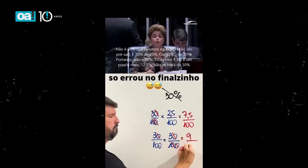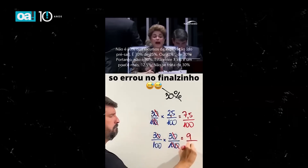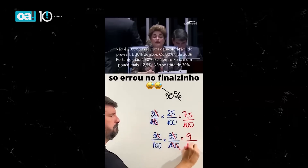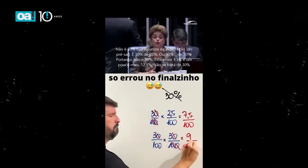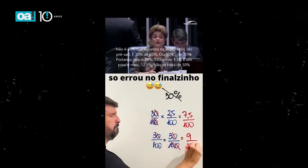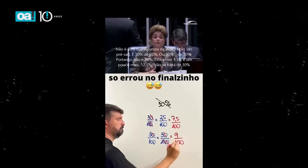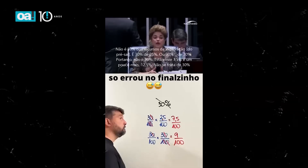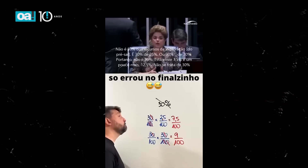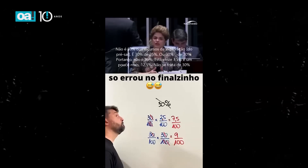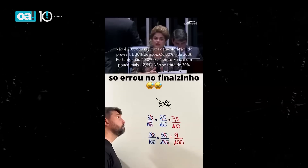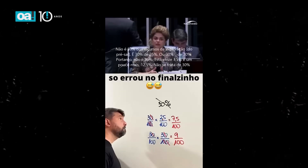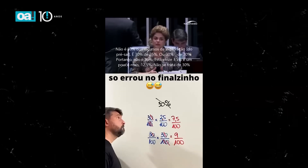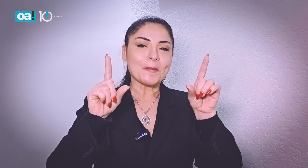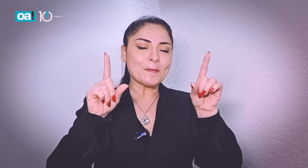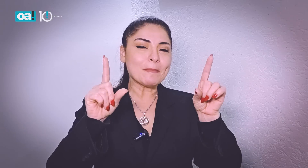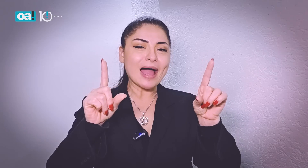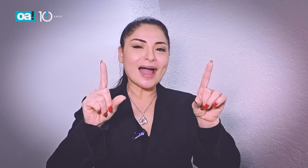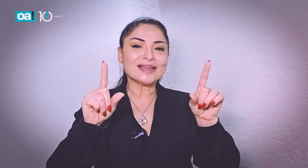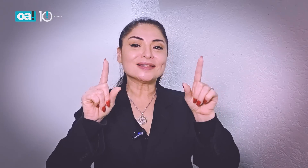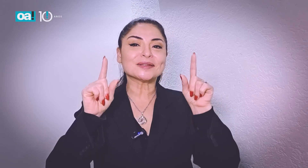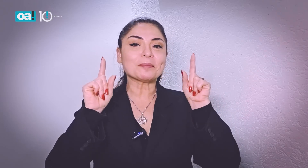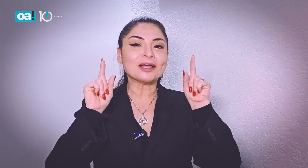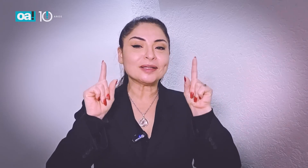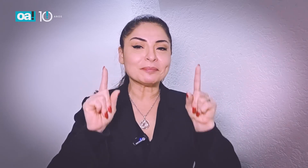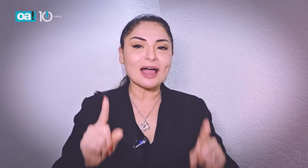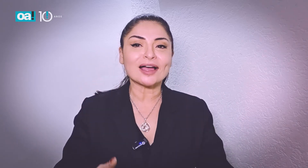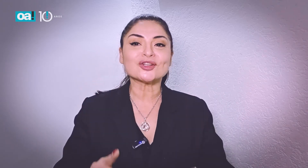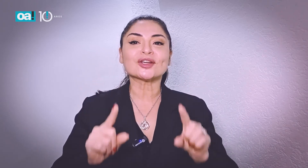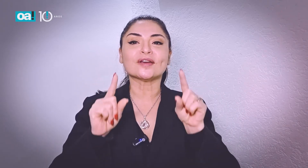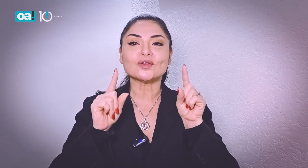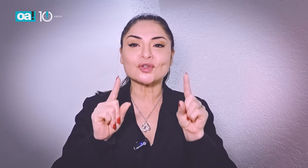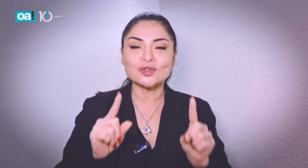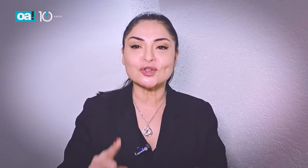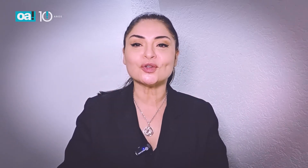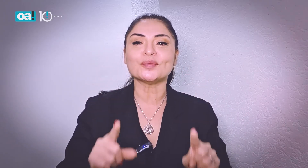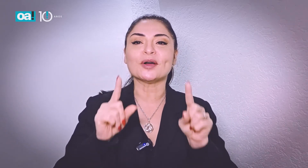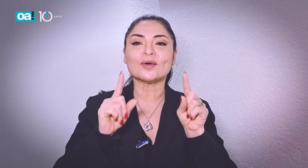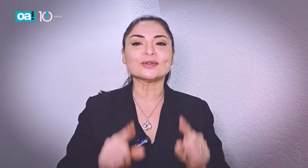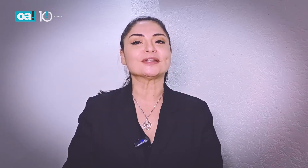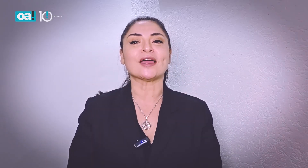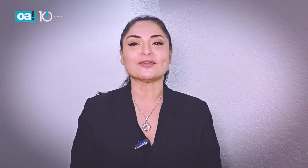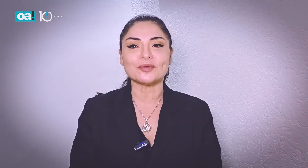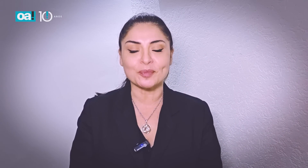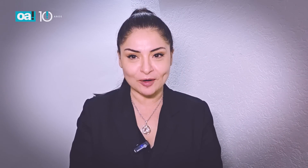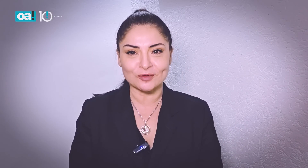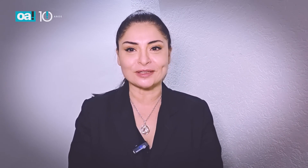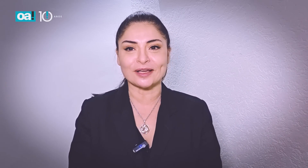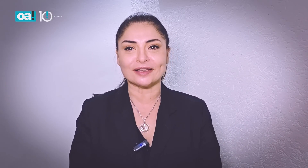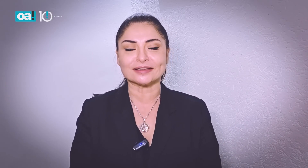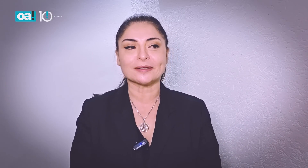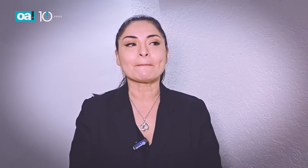pouco mais, 12,5%. Mais matemática de Dilma Rousseff